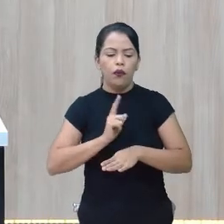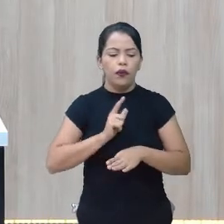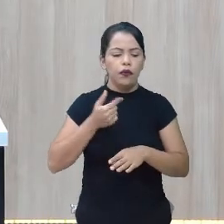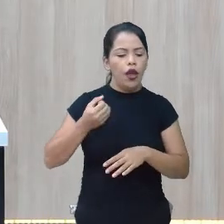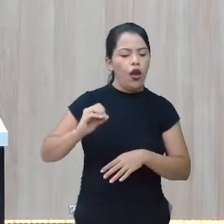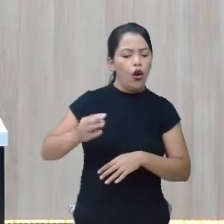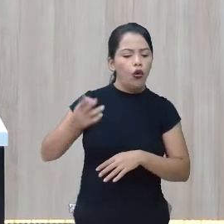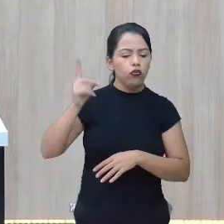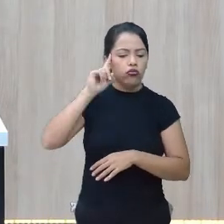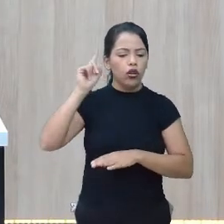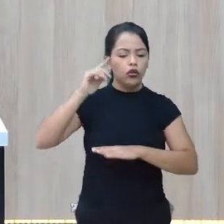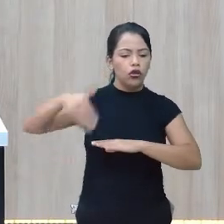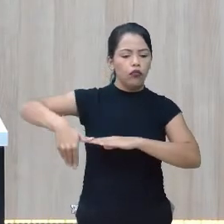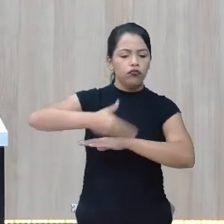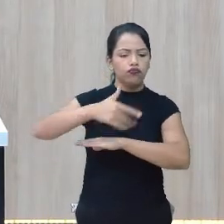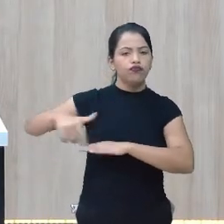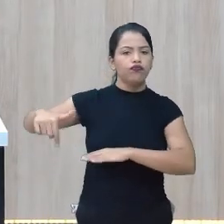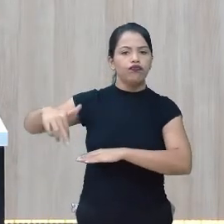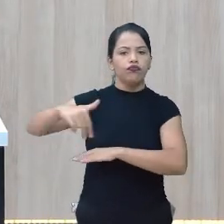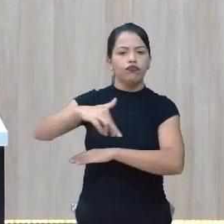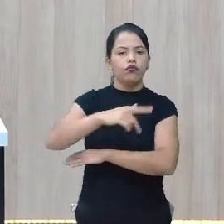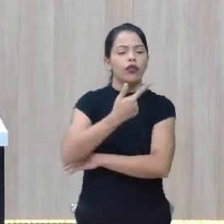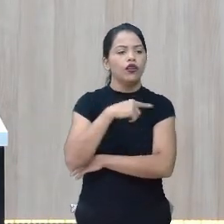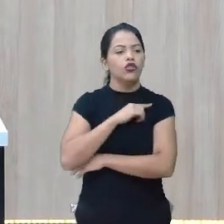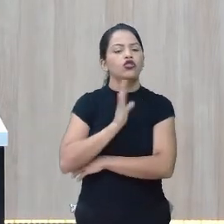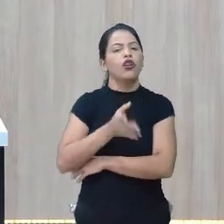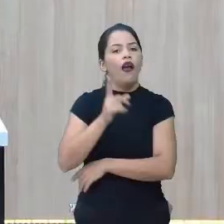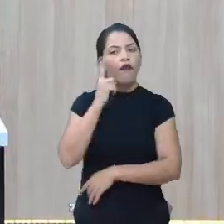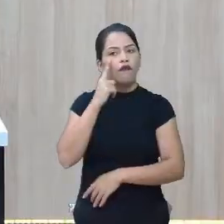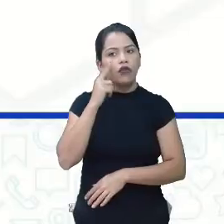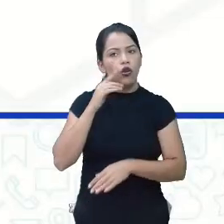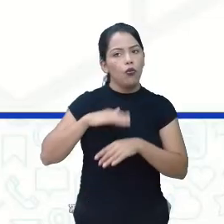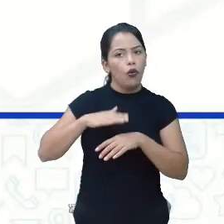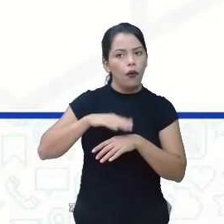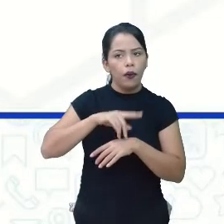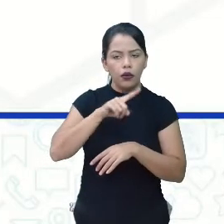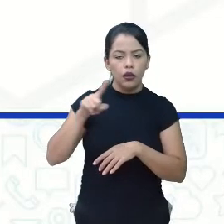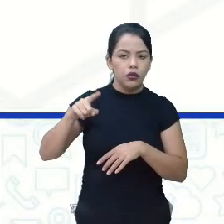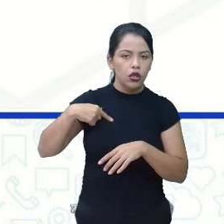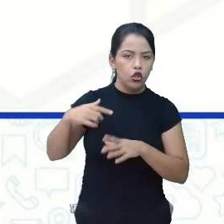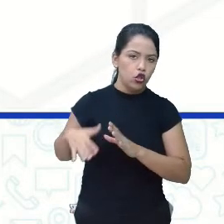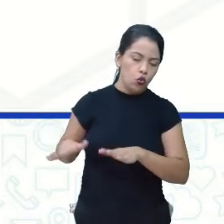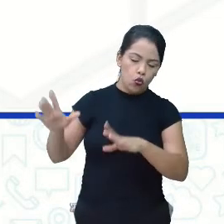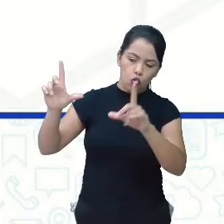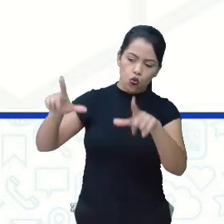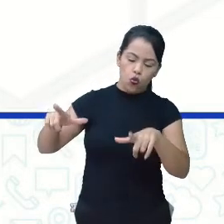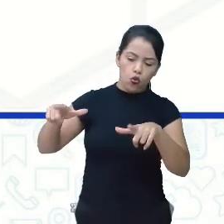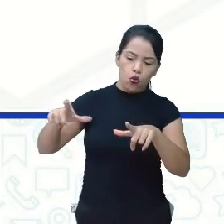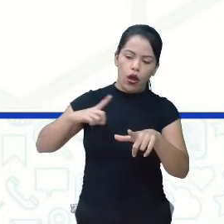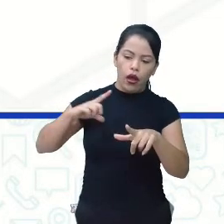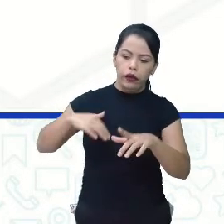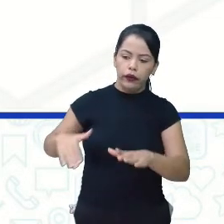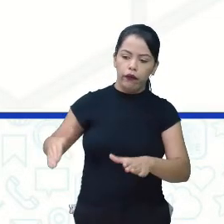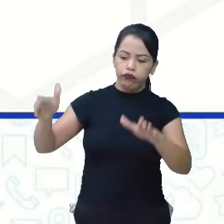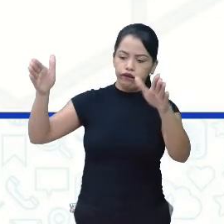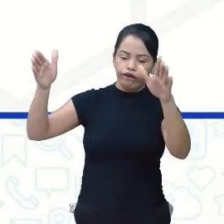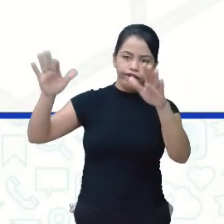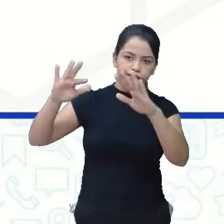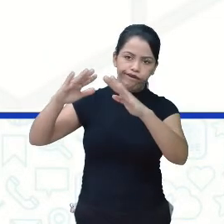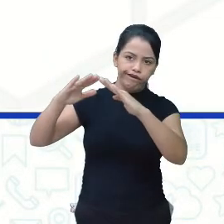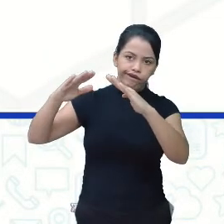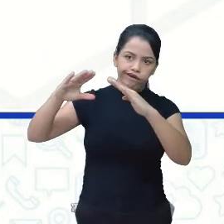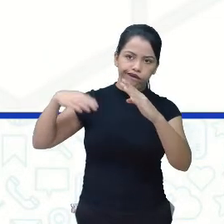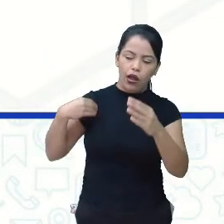rua, a gente já viu situações como essa, né? Em alguma situação de porão, o empilhamento de algumas caixas, em